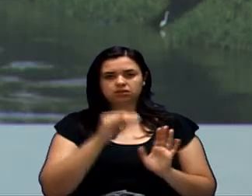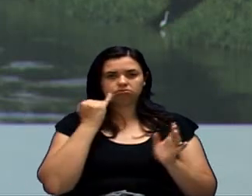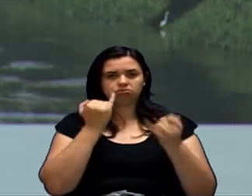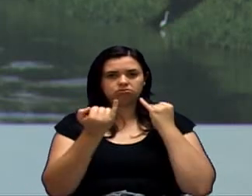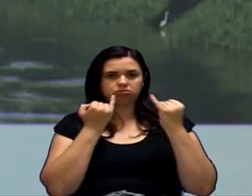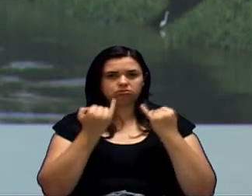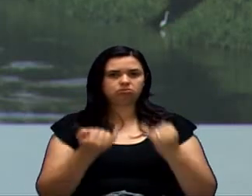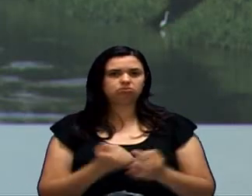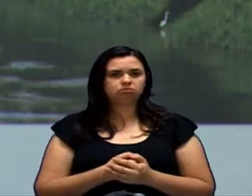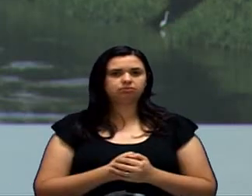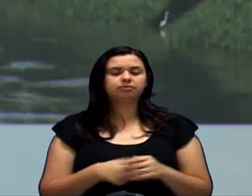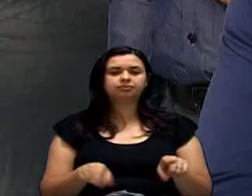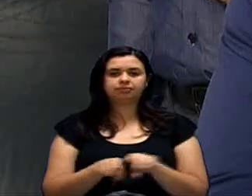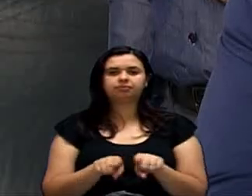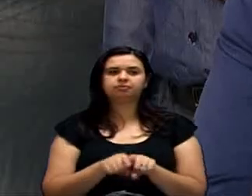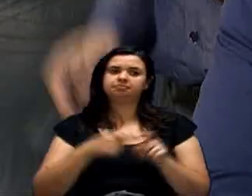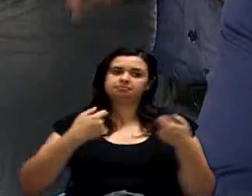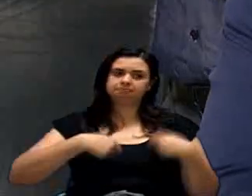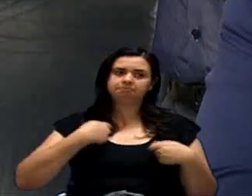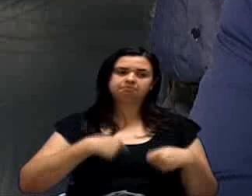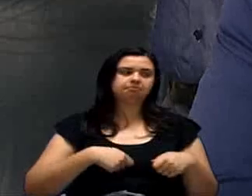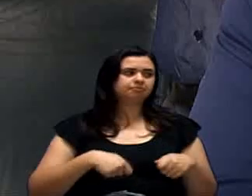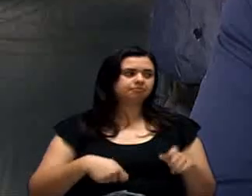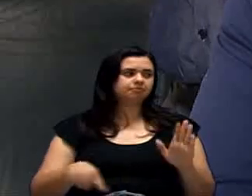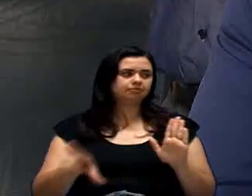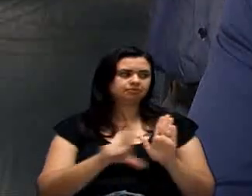inclusive, responder legalmente,